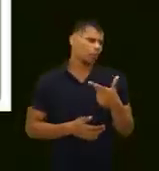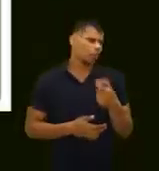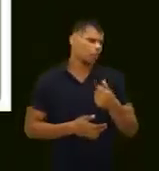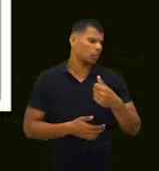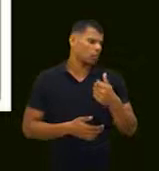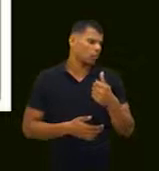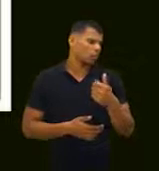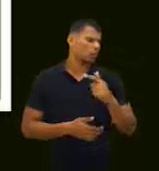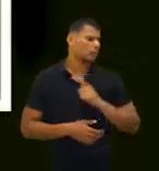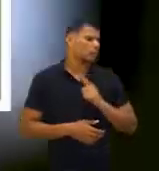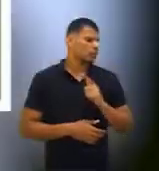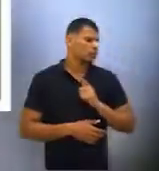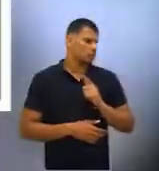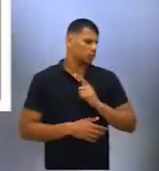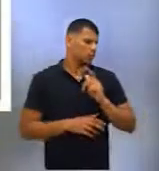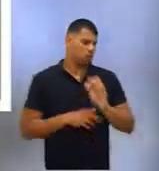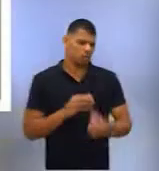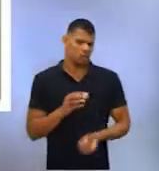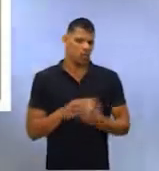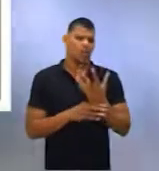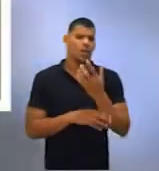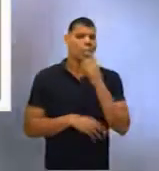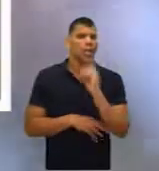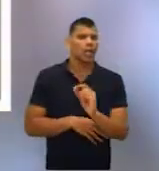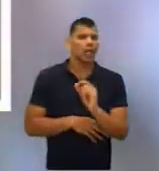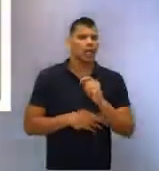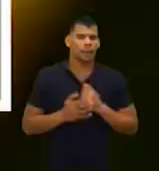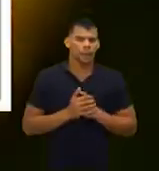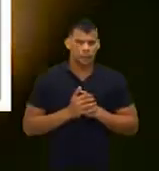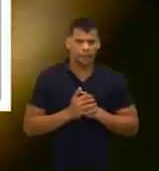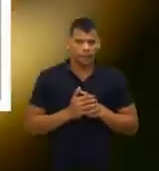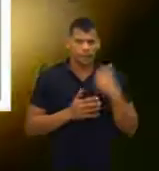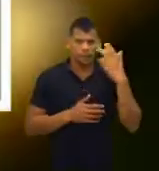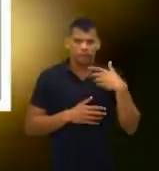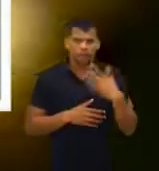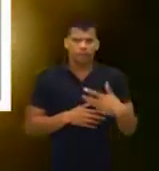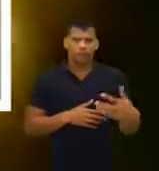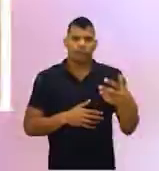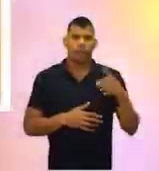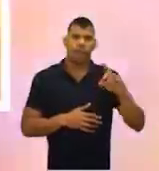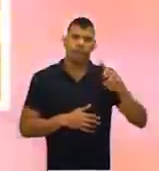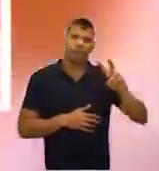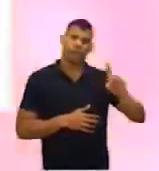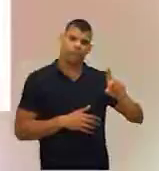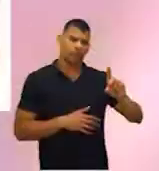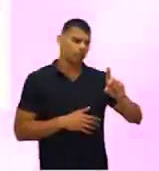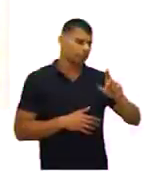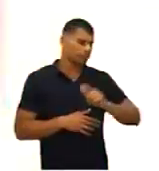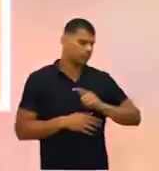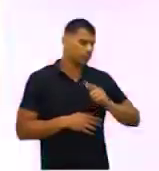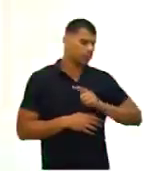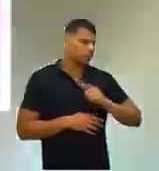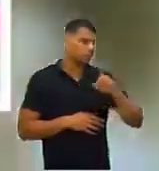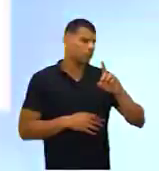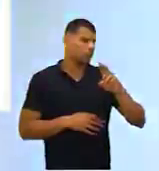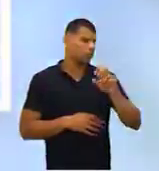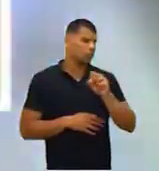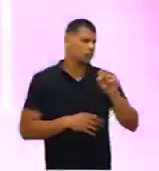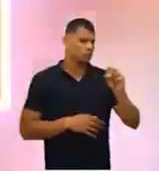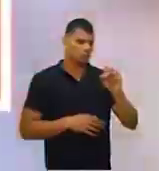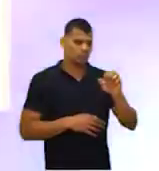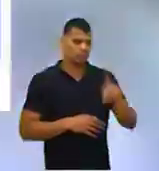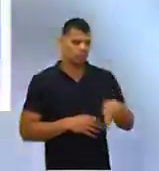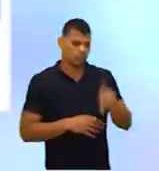Disfarçada de doméstica, era manchete nos jornais. O casal lhe deu pra trás, um trampo pra